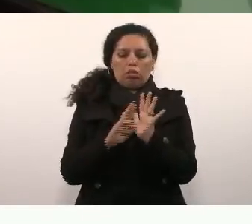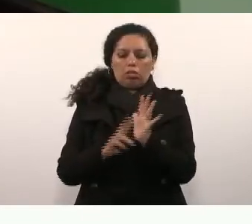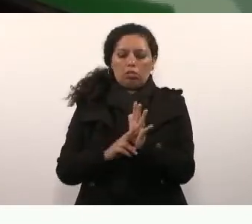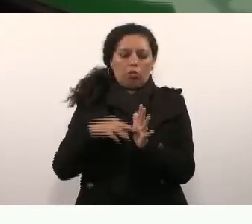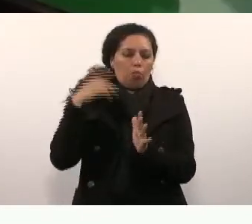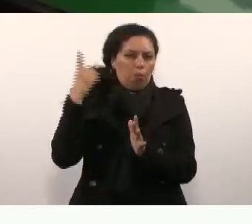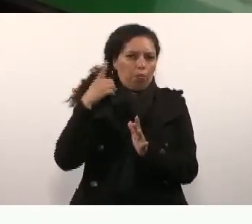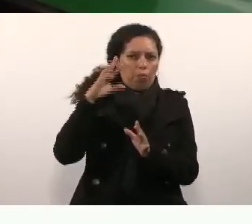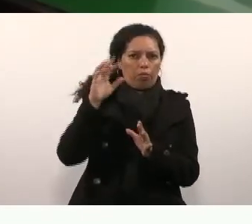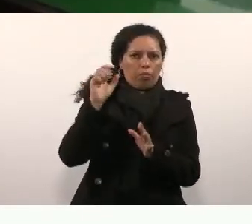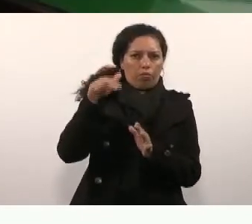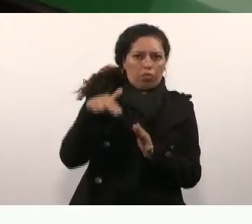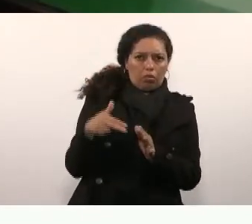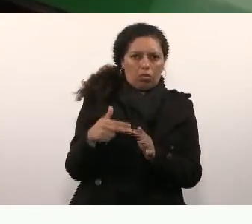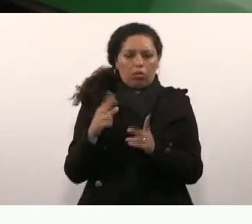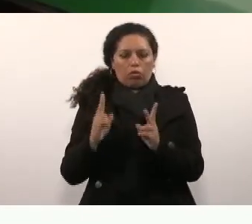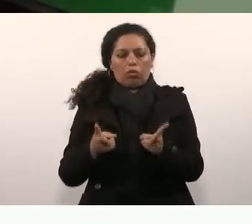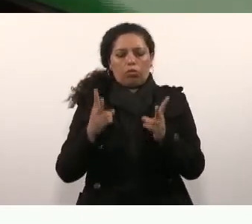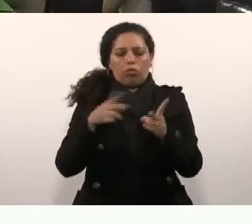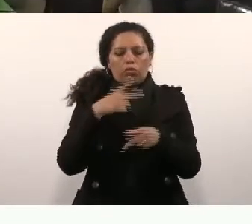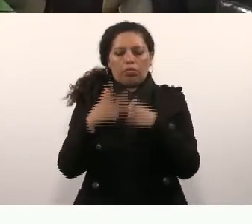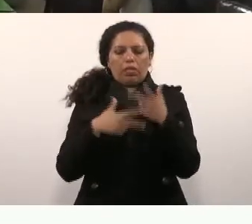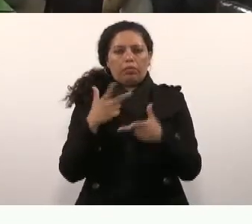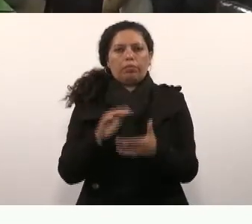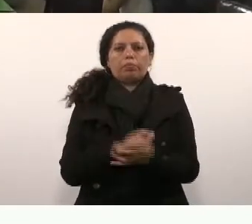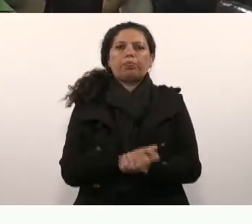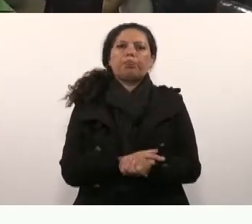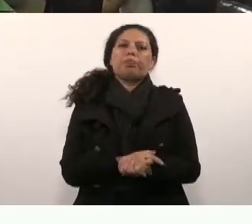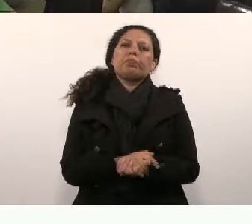Renan Ferreirinha, que continua com a palavra.